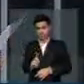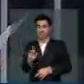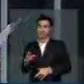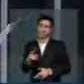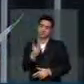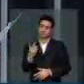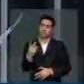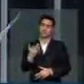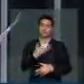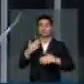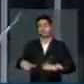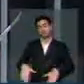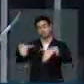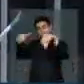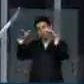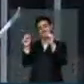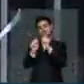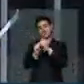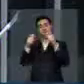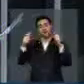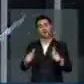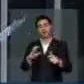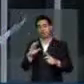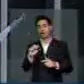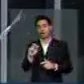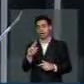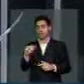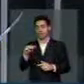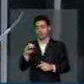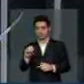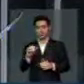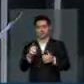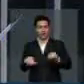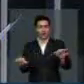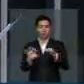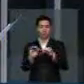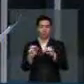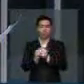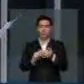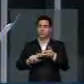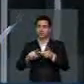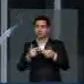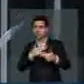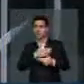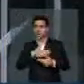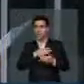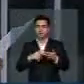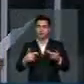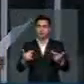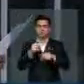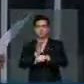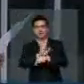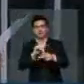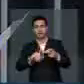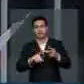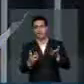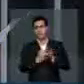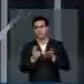juntos na ladeira do Carmo eram ligados às coisas do que gostavam cinema